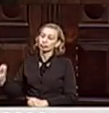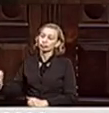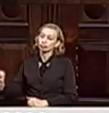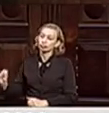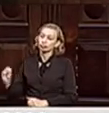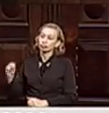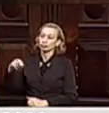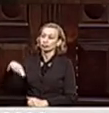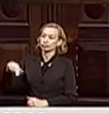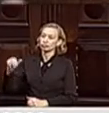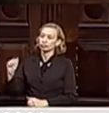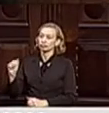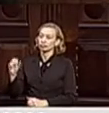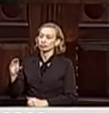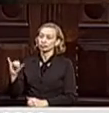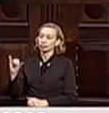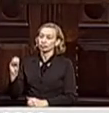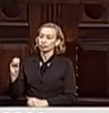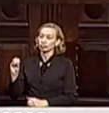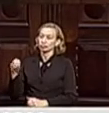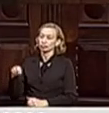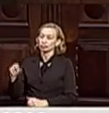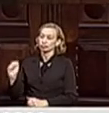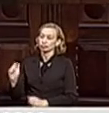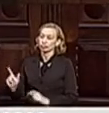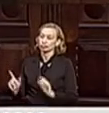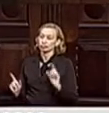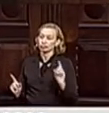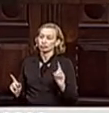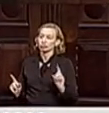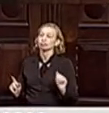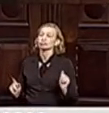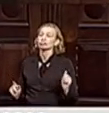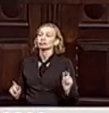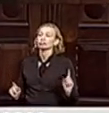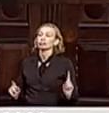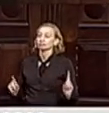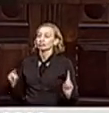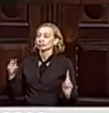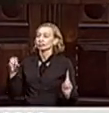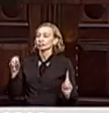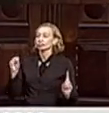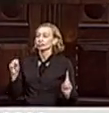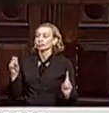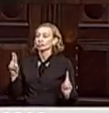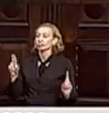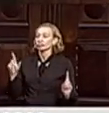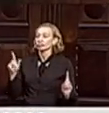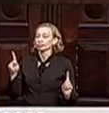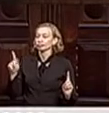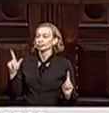Lembro e vou relatar de memória alguns episódios.